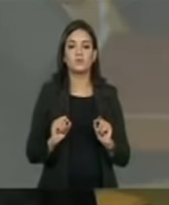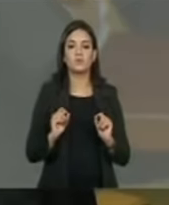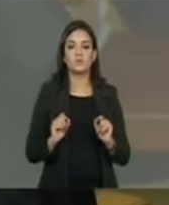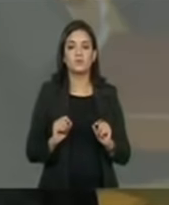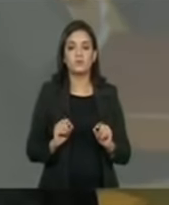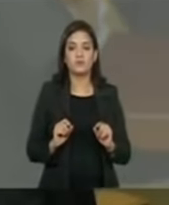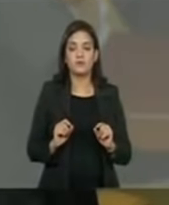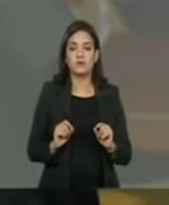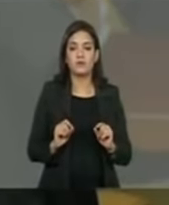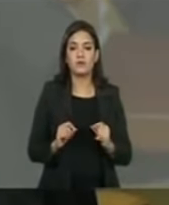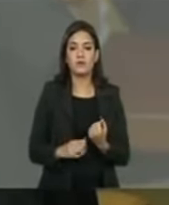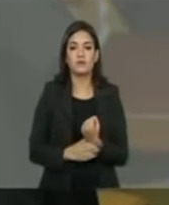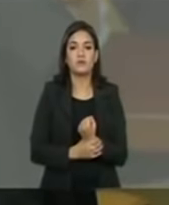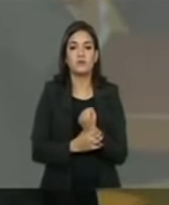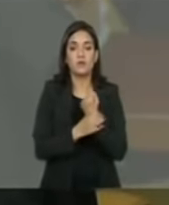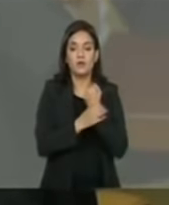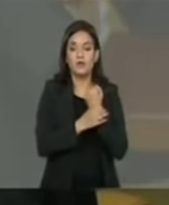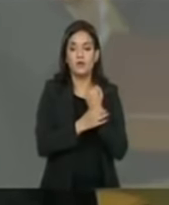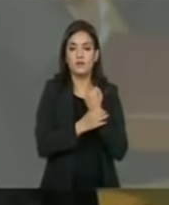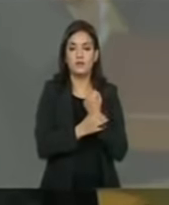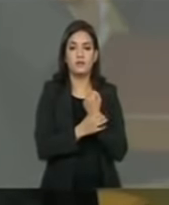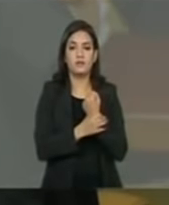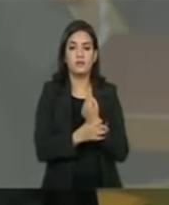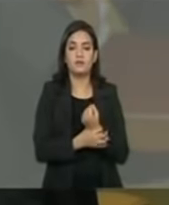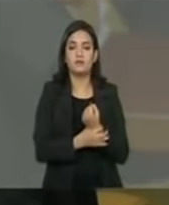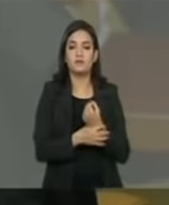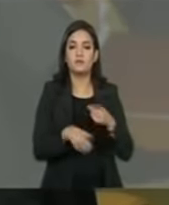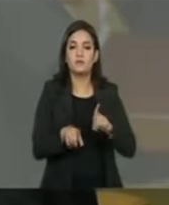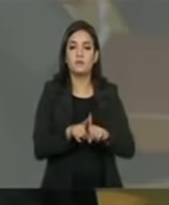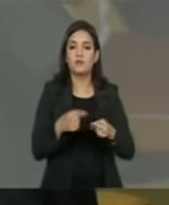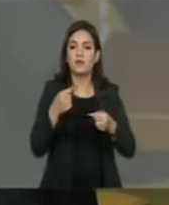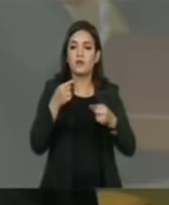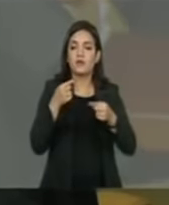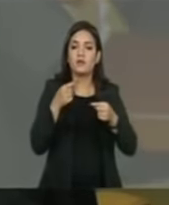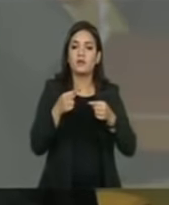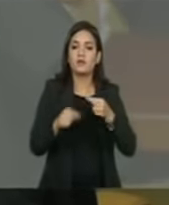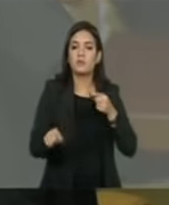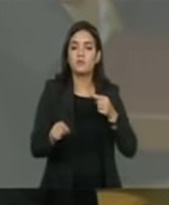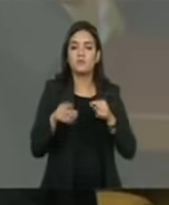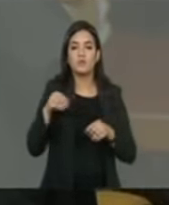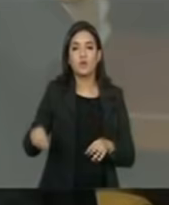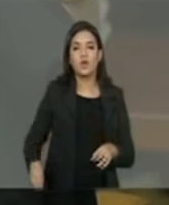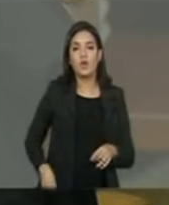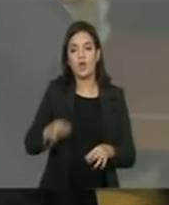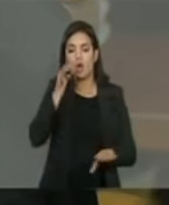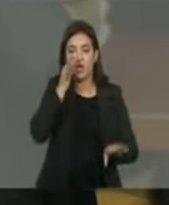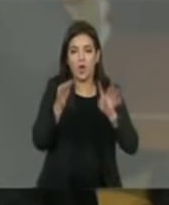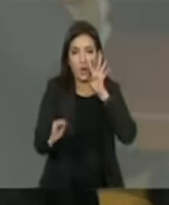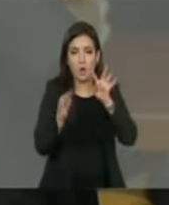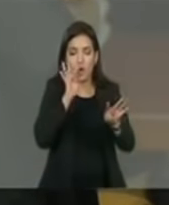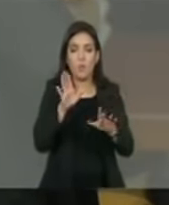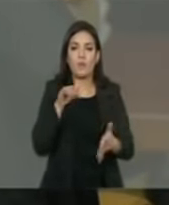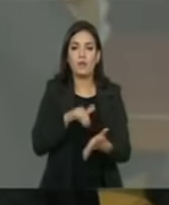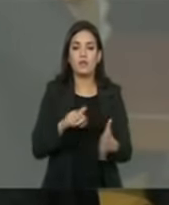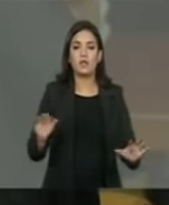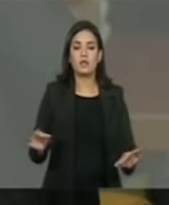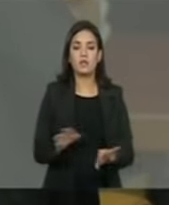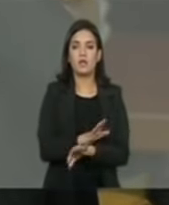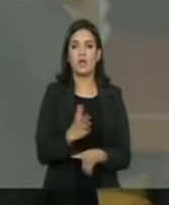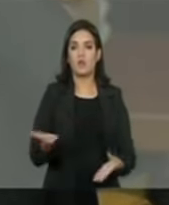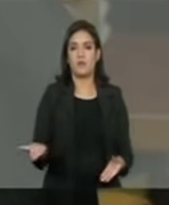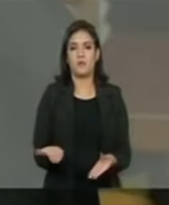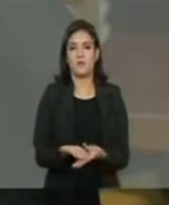seguramente tornar ilegítima a imposição de qualquer ônus ou restrição de direitos que de algum modo